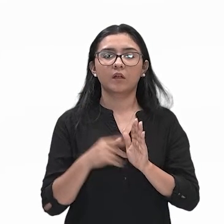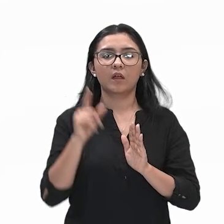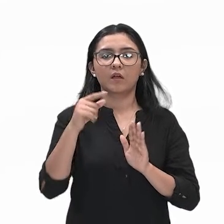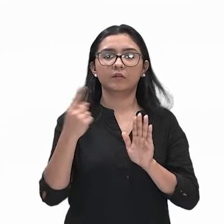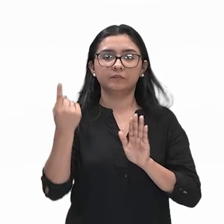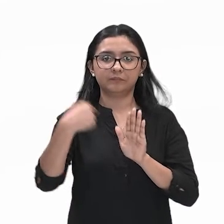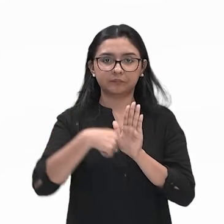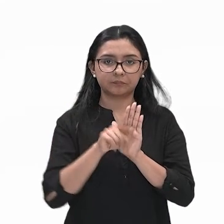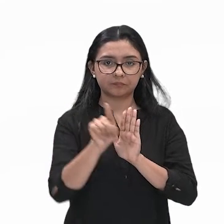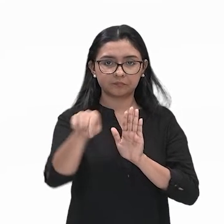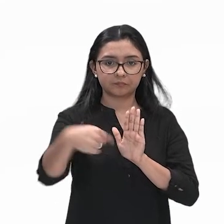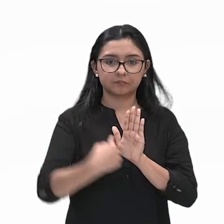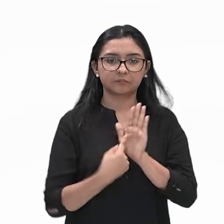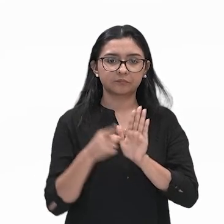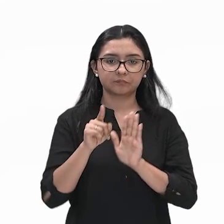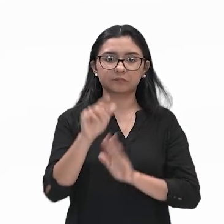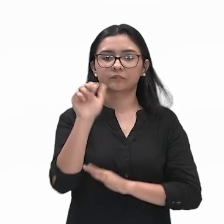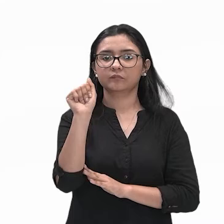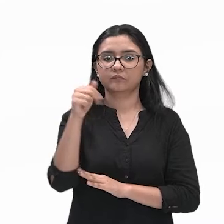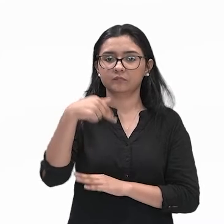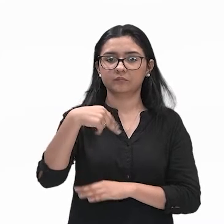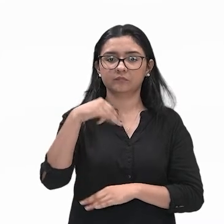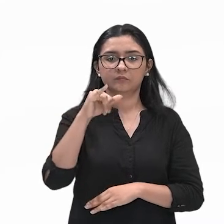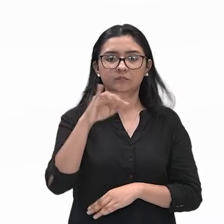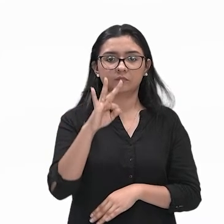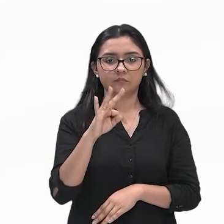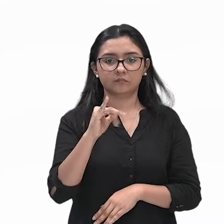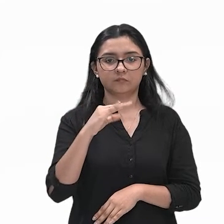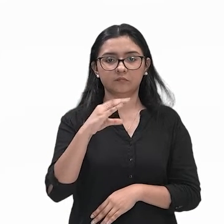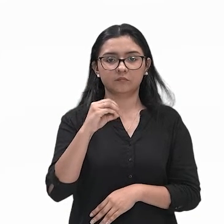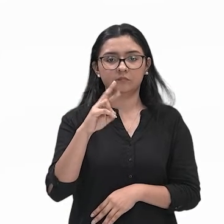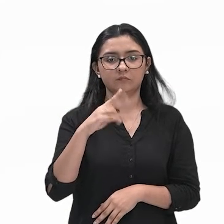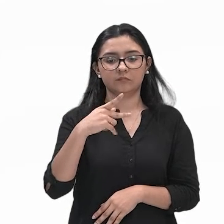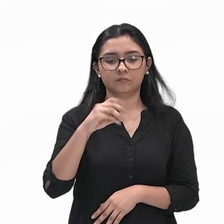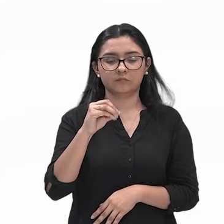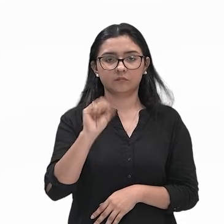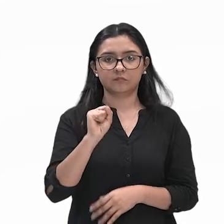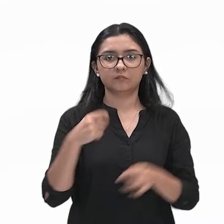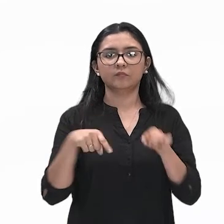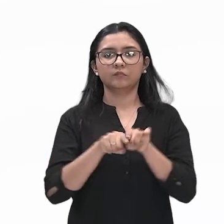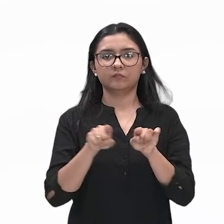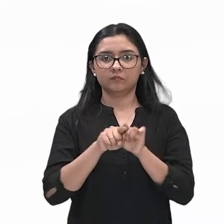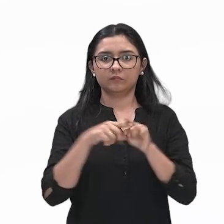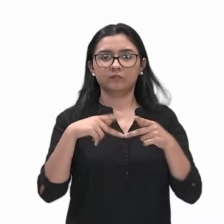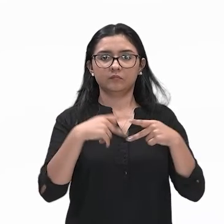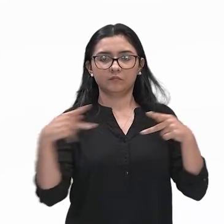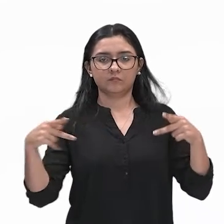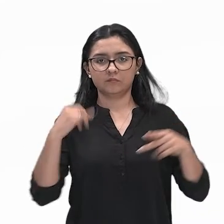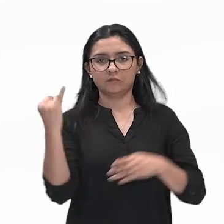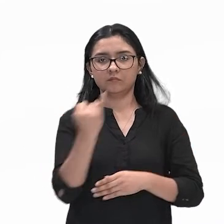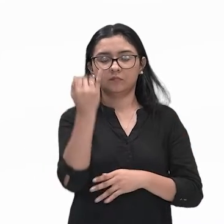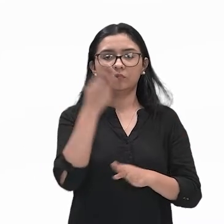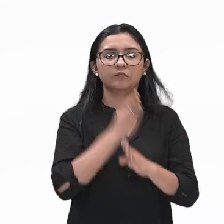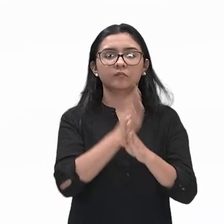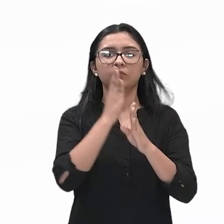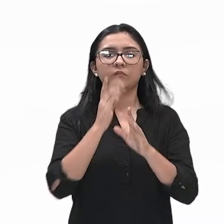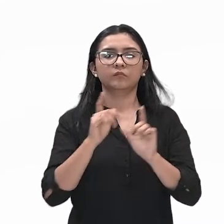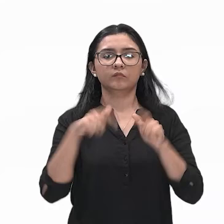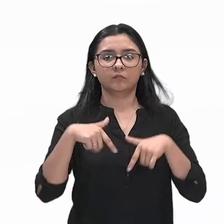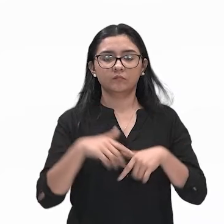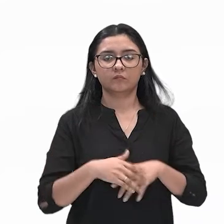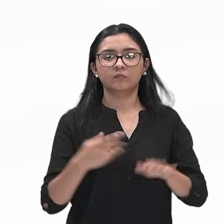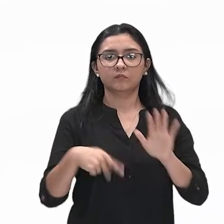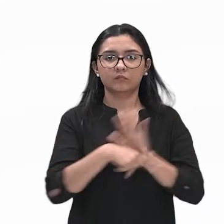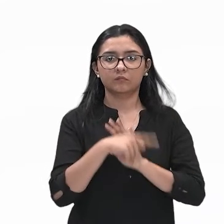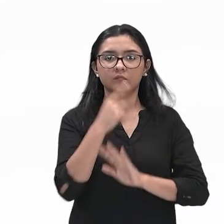os anticorpos também são proteínas importantes, né? Encontradas, por exemplo, no plasma